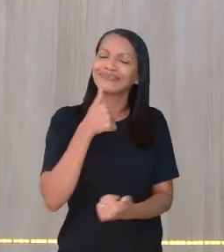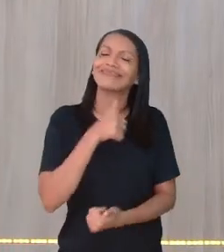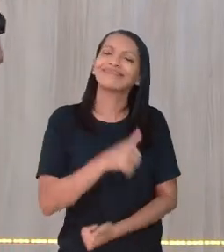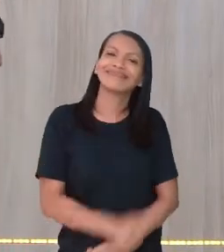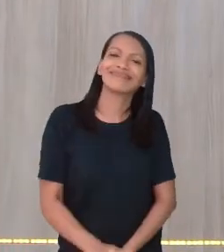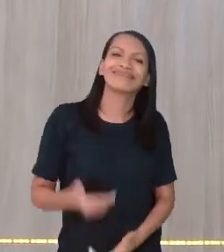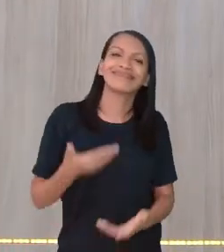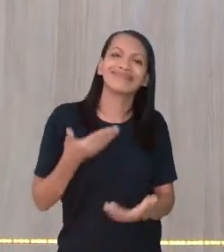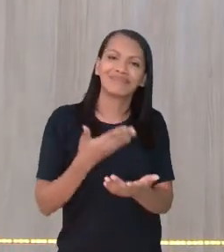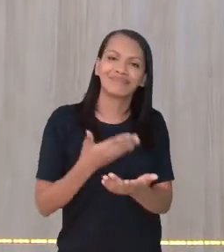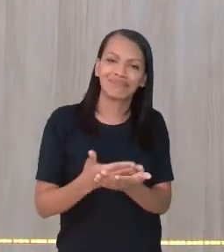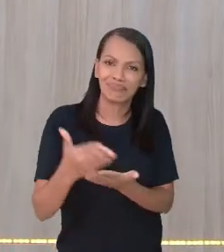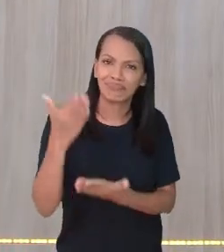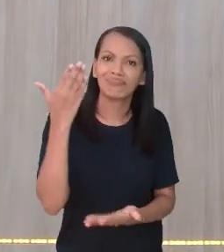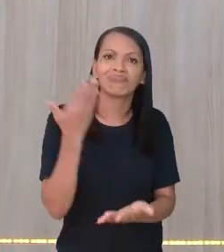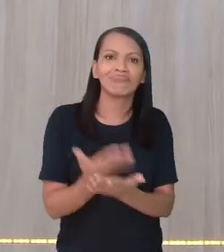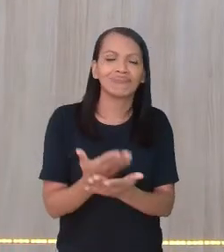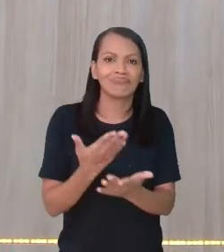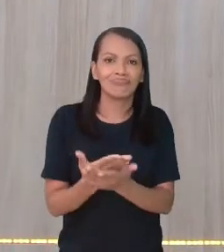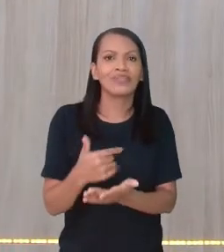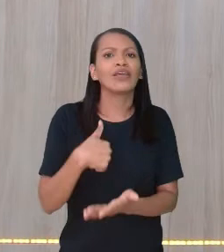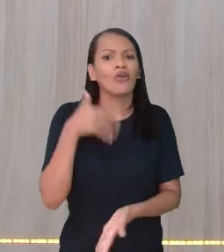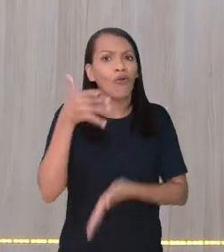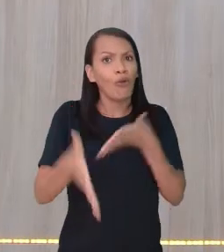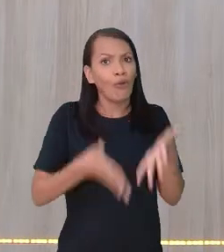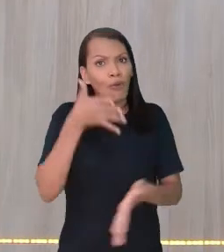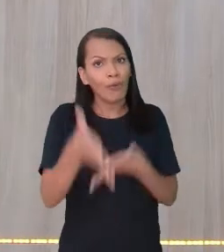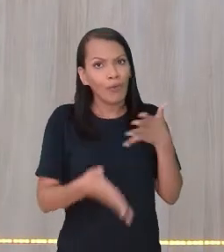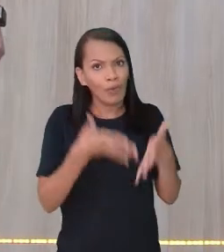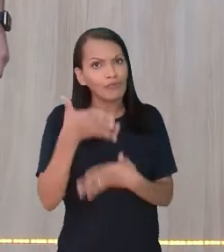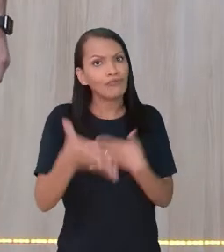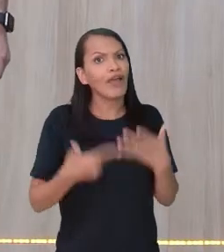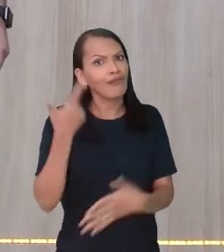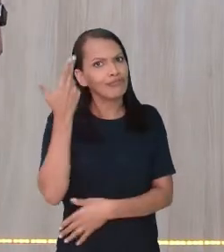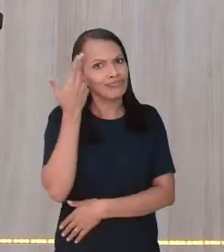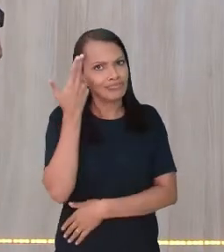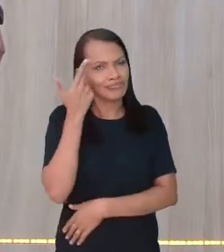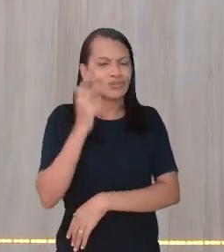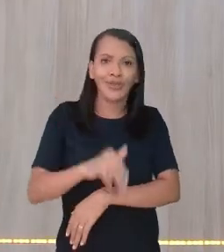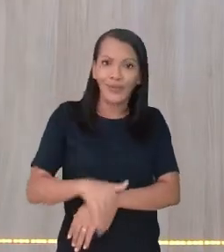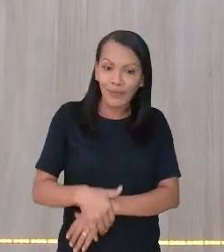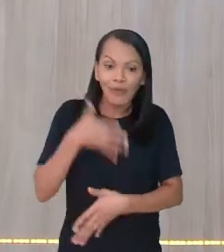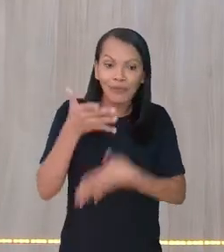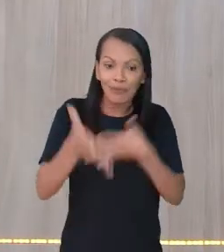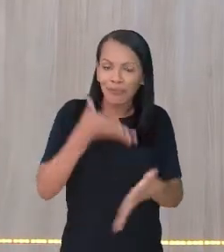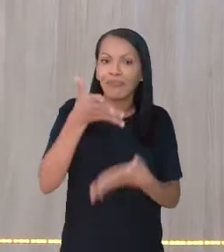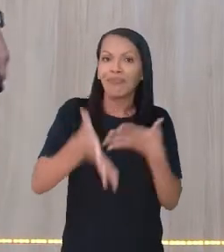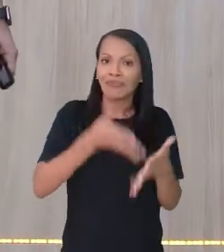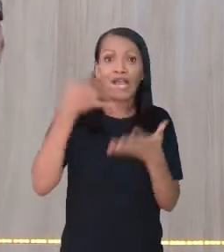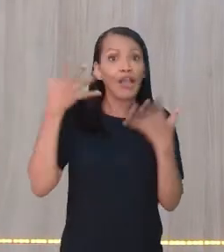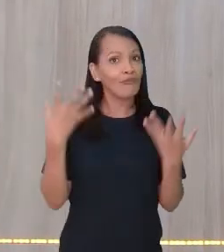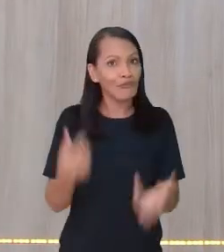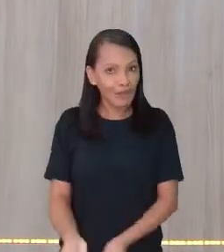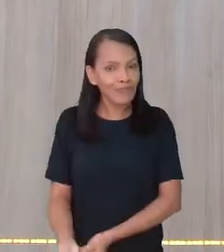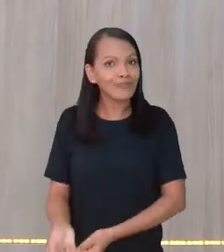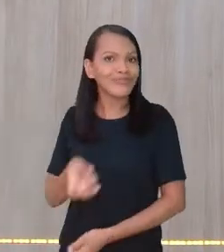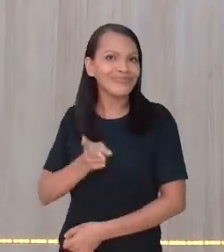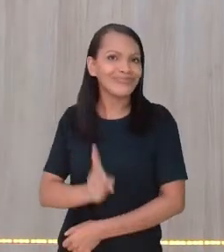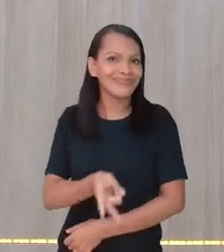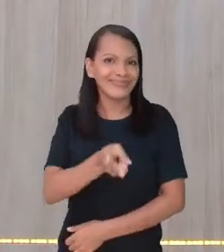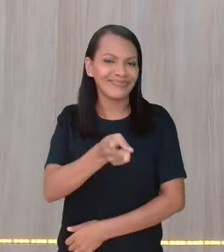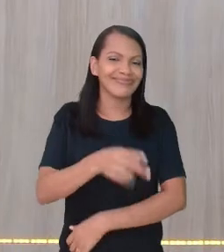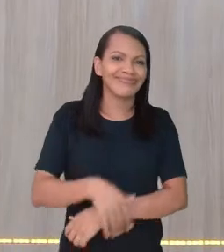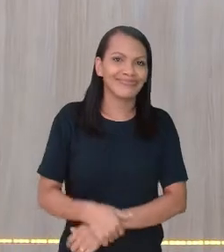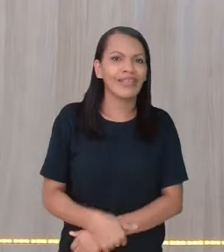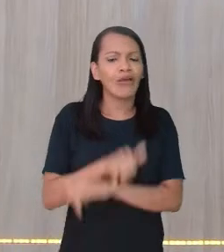hoje, certo? Hoje eu tô falante mais do que o normal, né? Mas vamos embora. Então, vamos